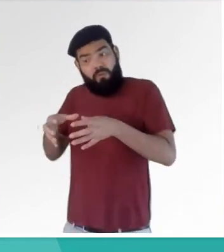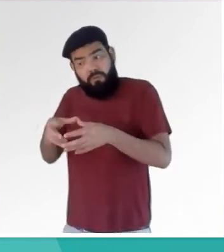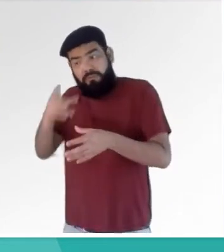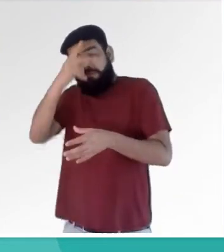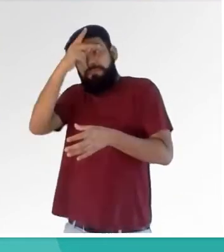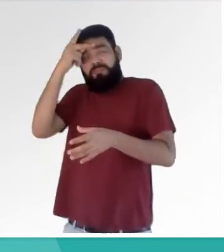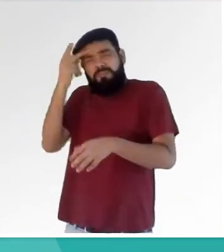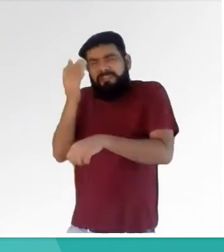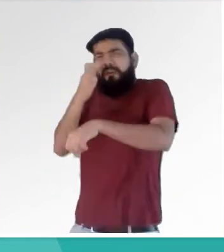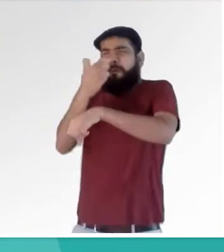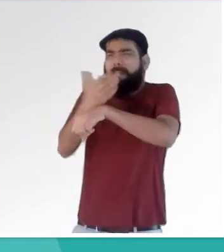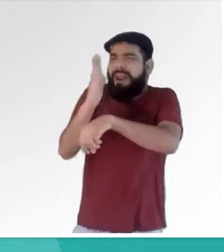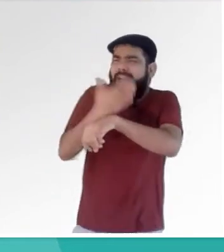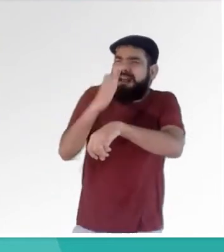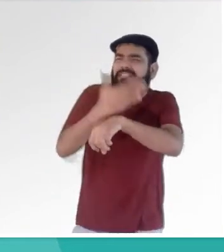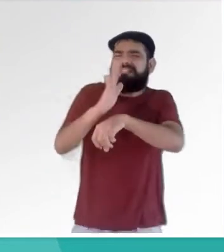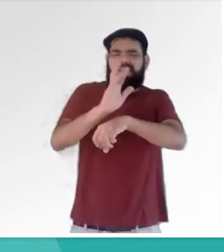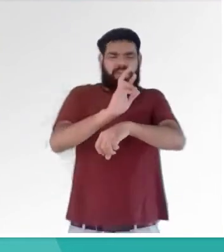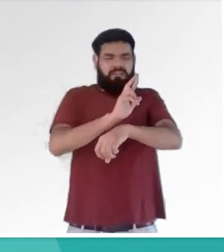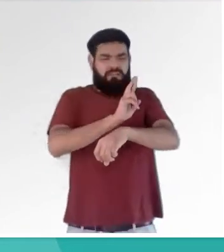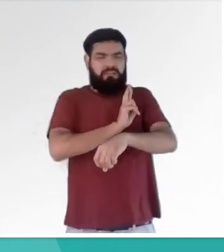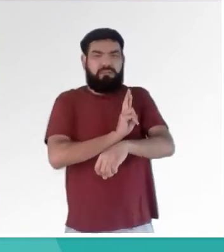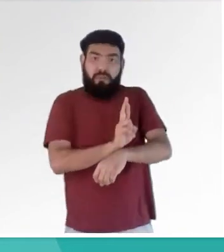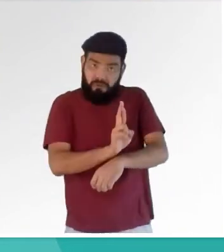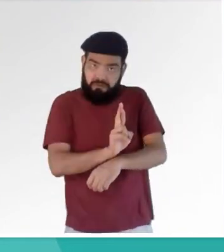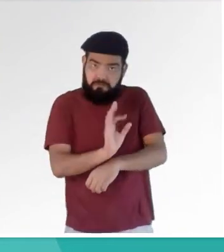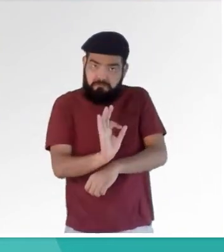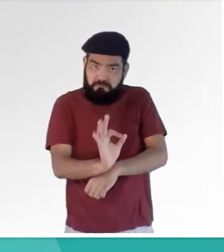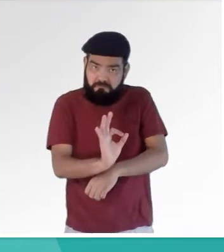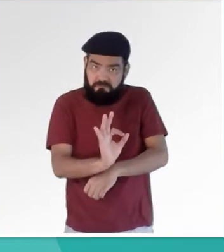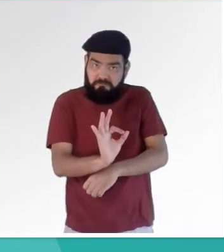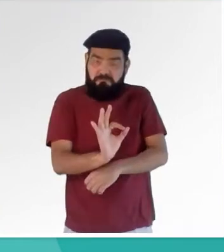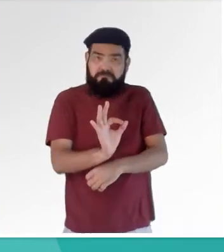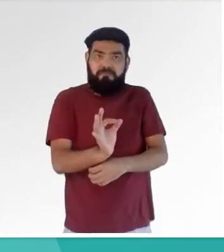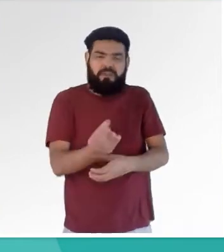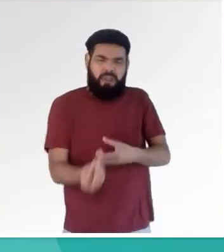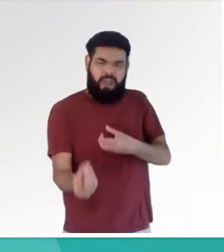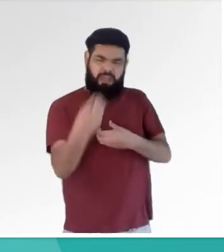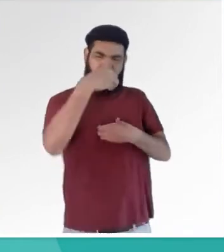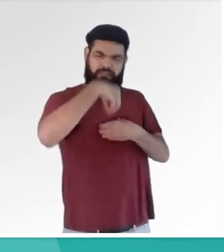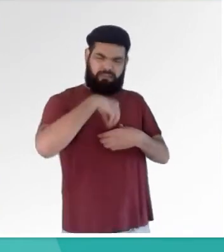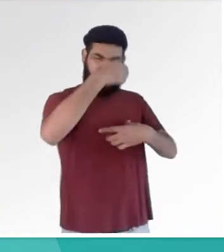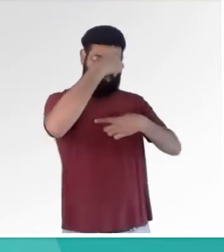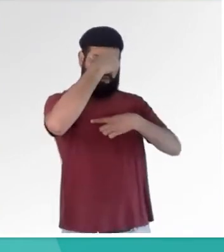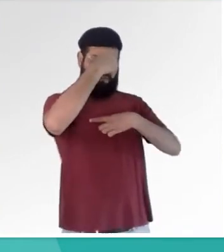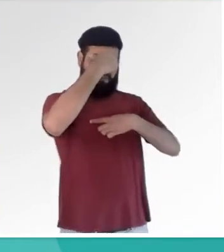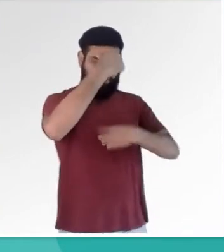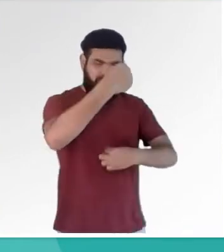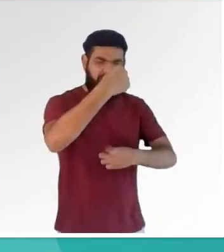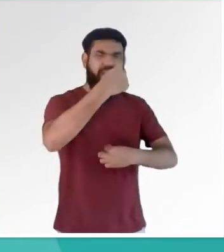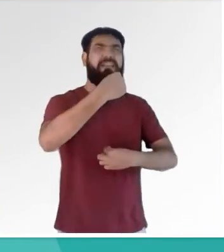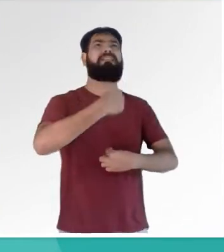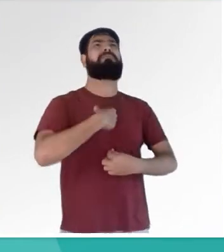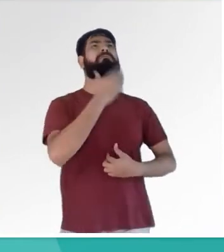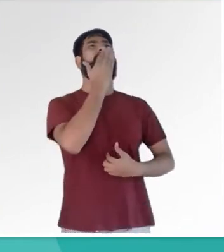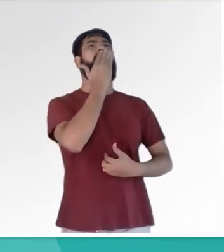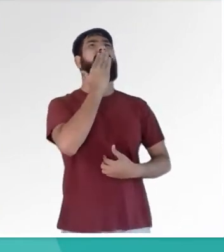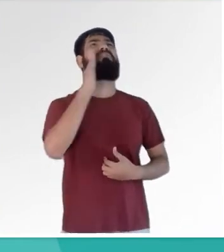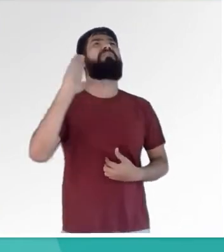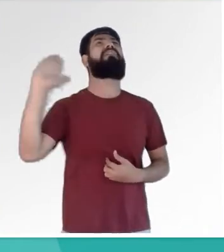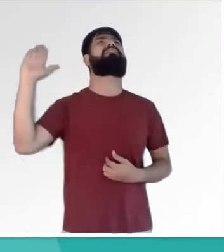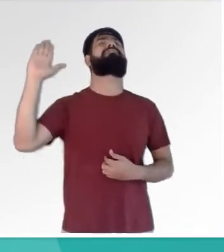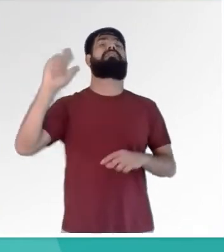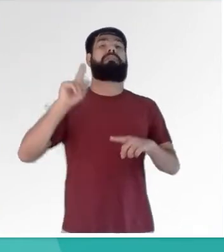práticas religiosas, não é isso? Na sua fé religiosa que ele professa. Para